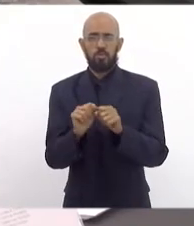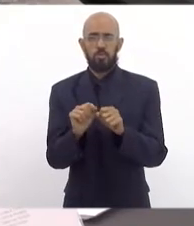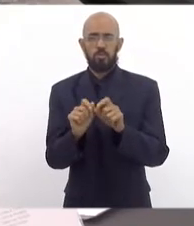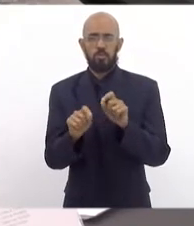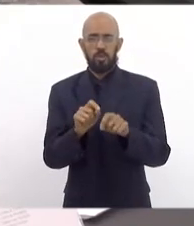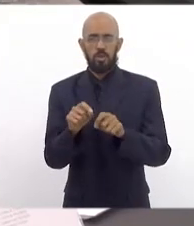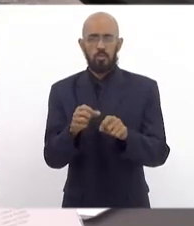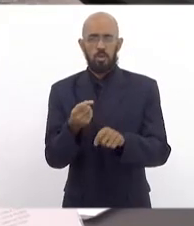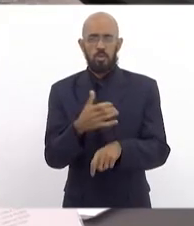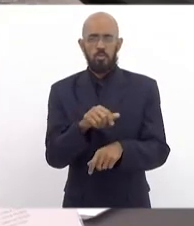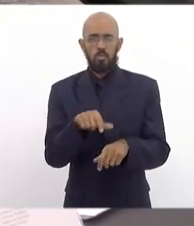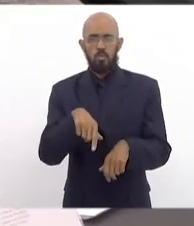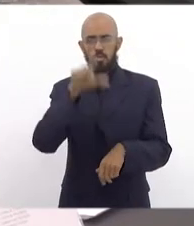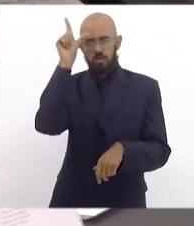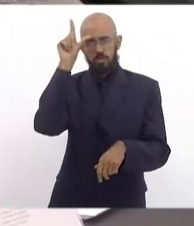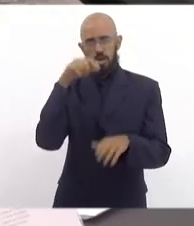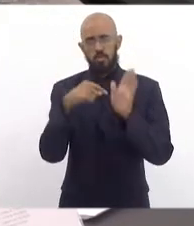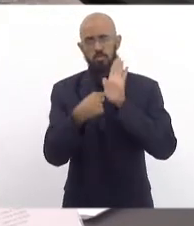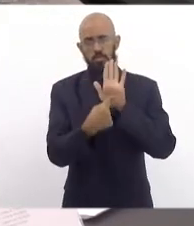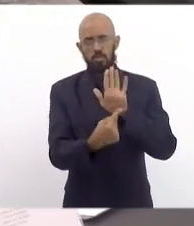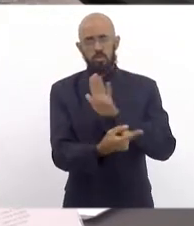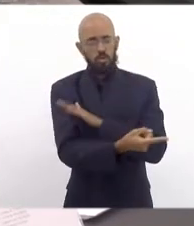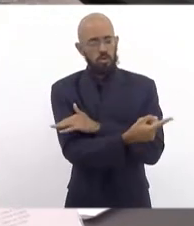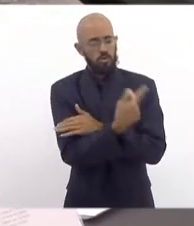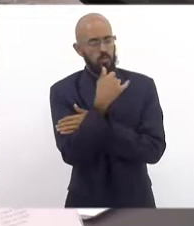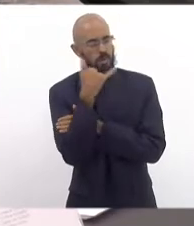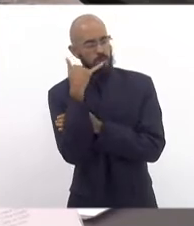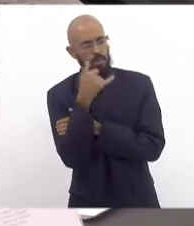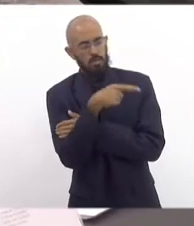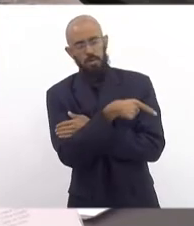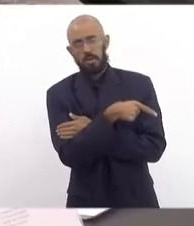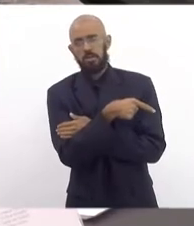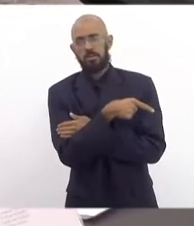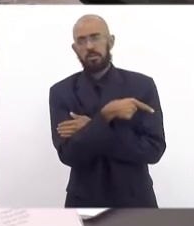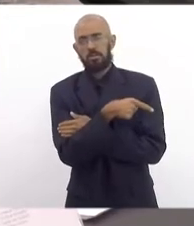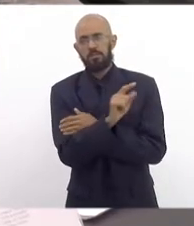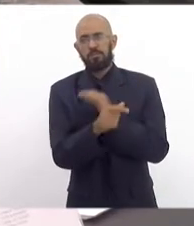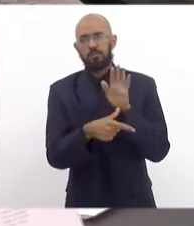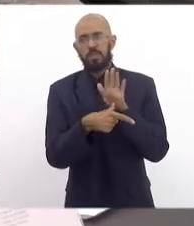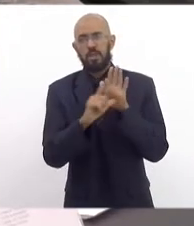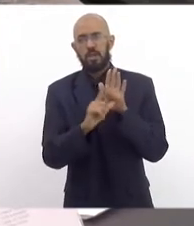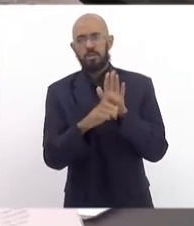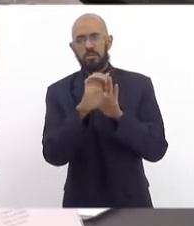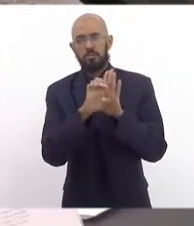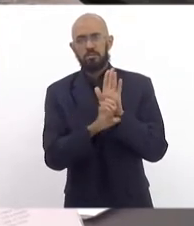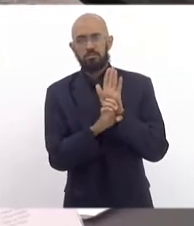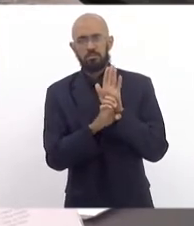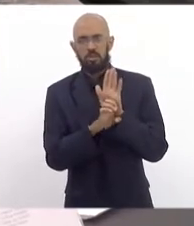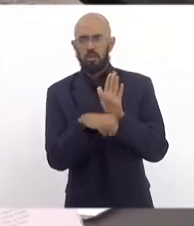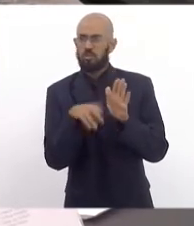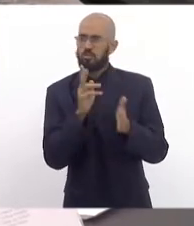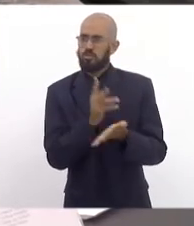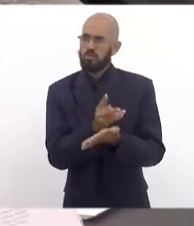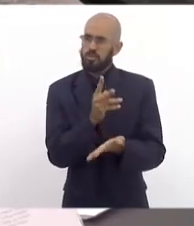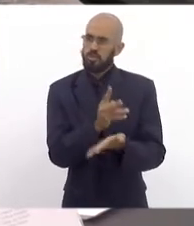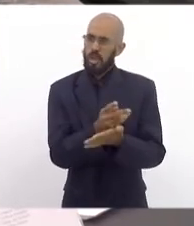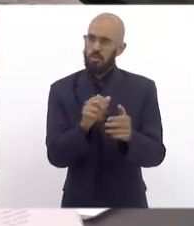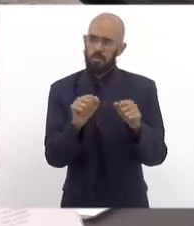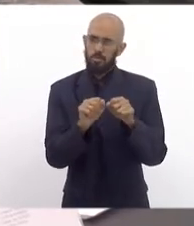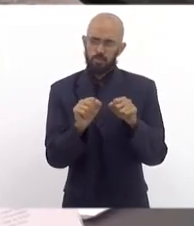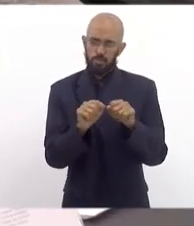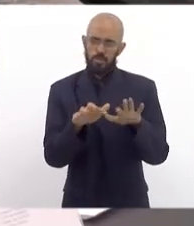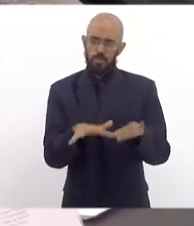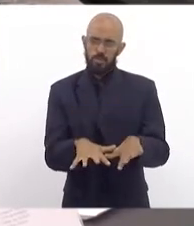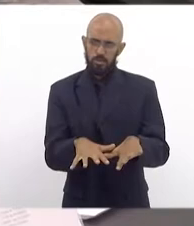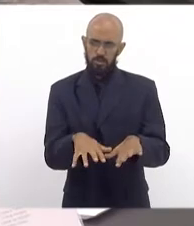apresentou esse projeto eu peguei e liguei para ele e antes de apresentar mesmo e você fez isso com todos os colegas sempre fui muito respeitoso